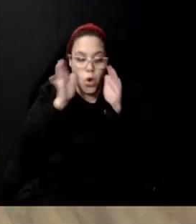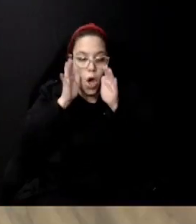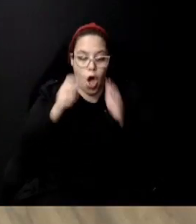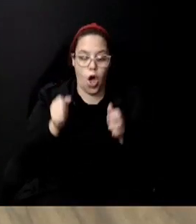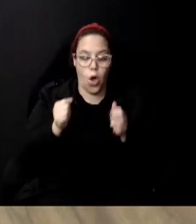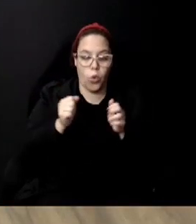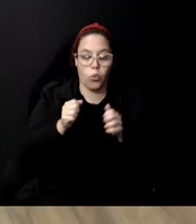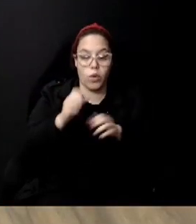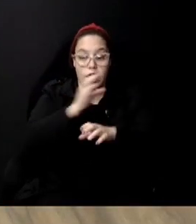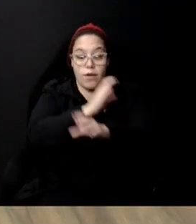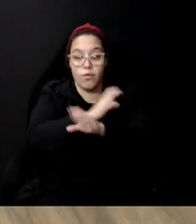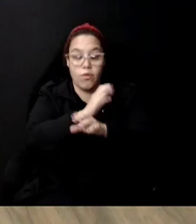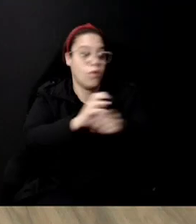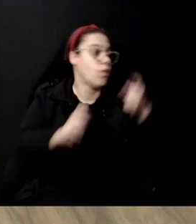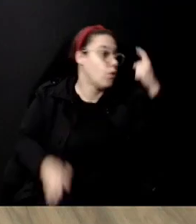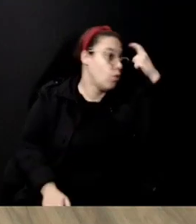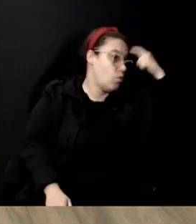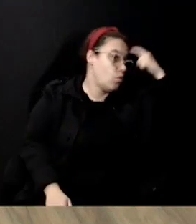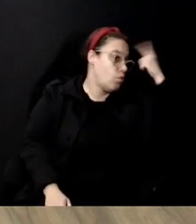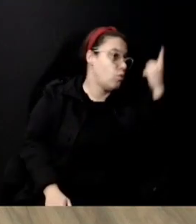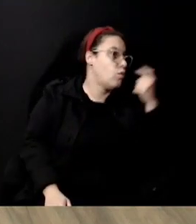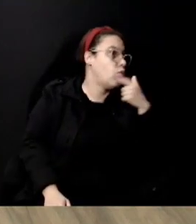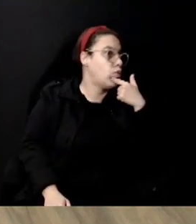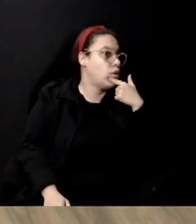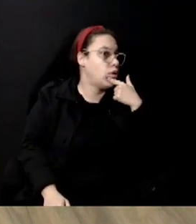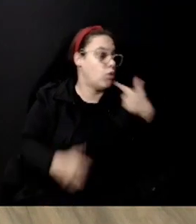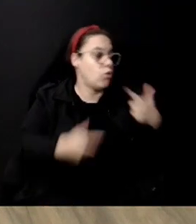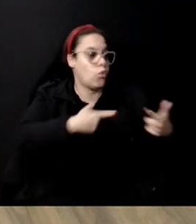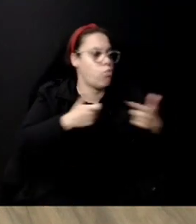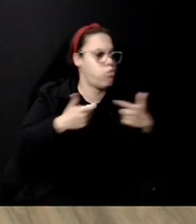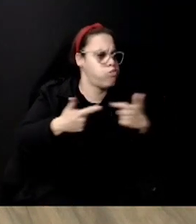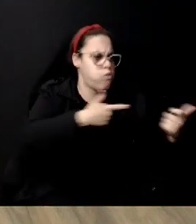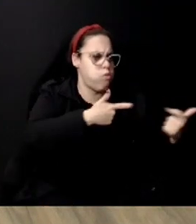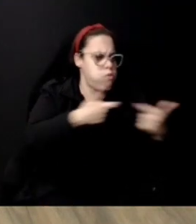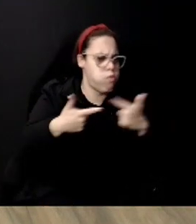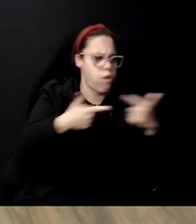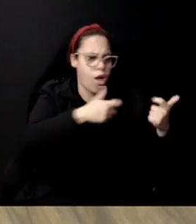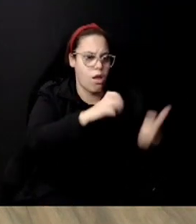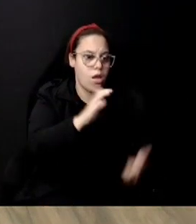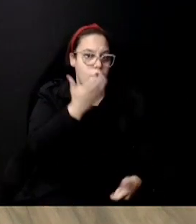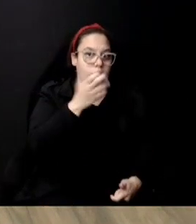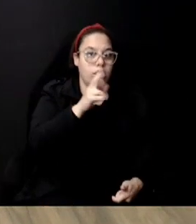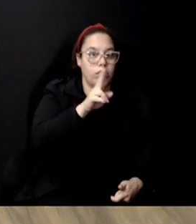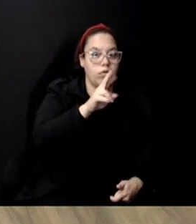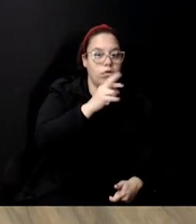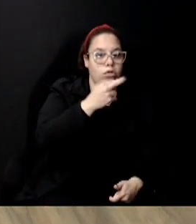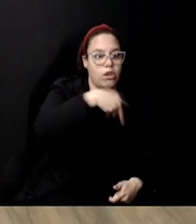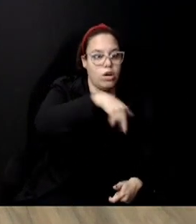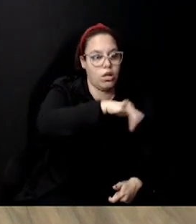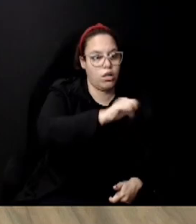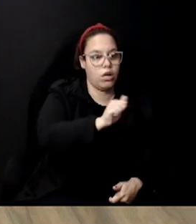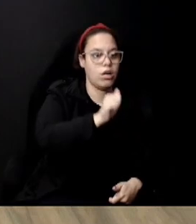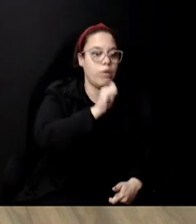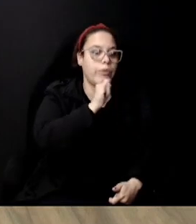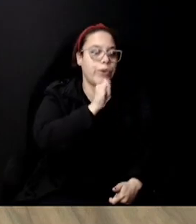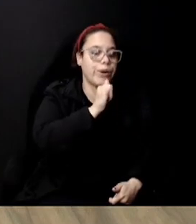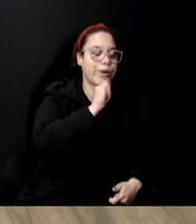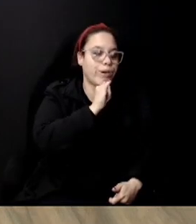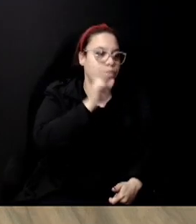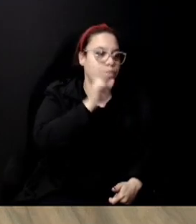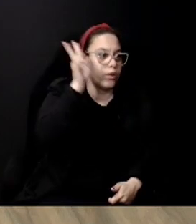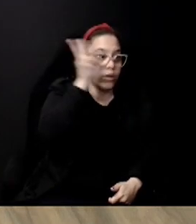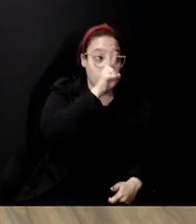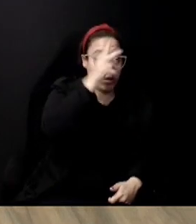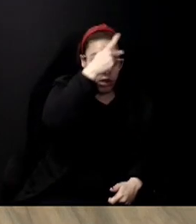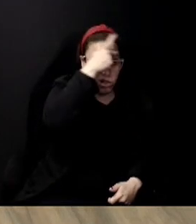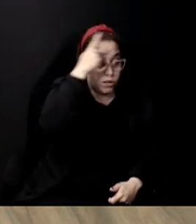aí, pensando nessas últimas guerras que a gente tem visto, né, o caso da Ucrânia, por exemplo, eu me lembro de pessoas comentarem,